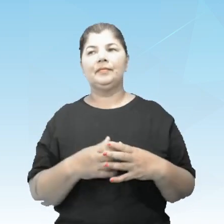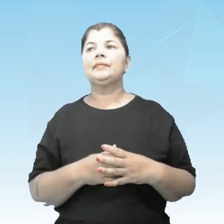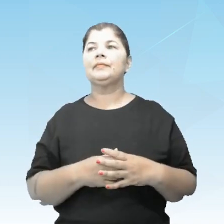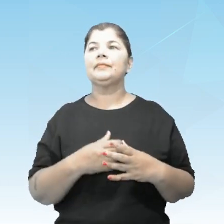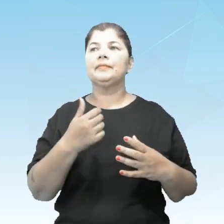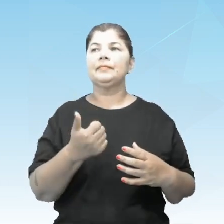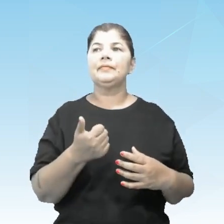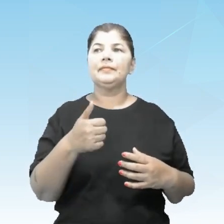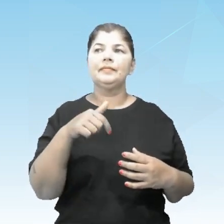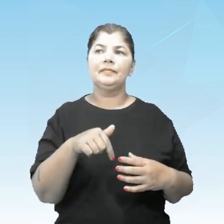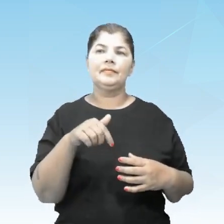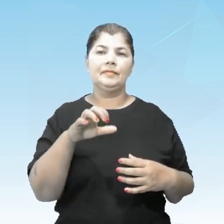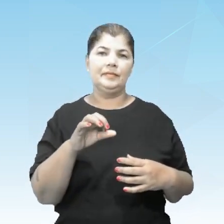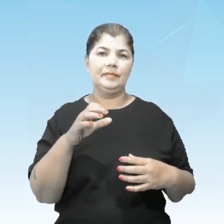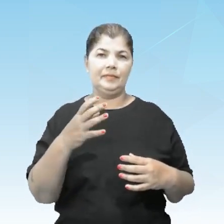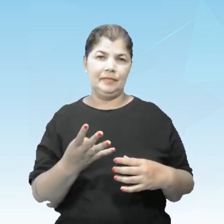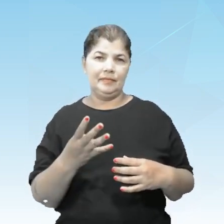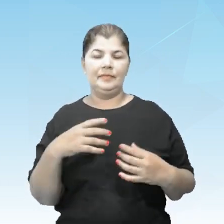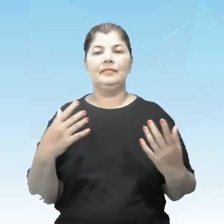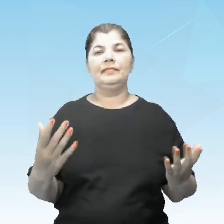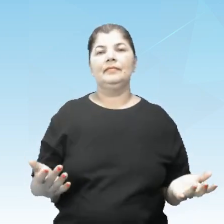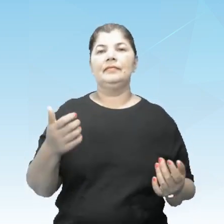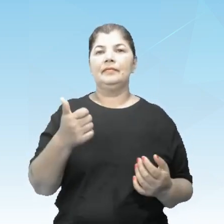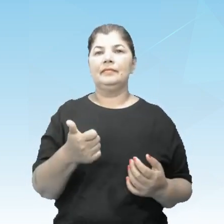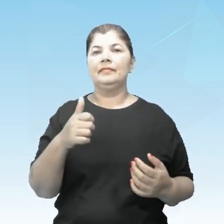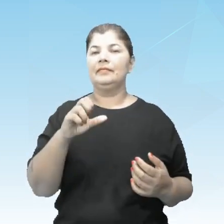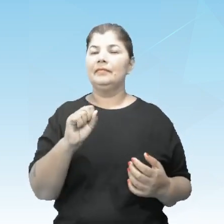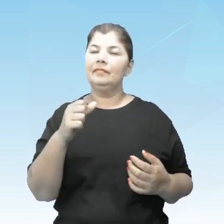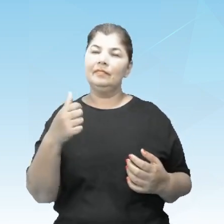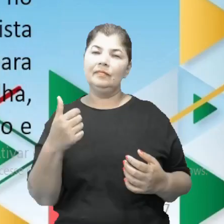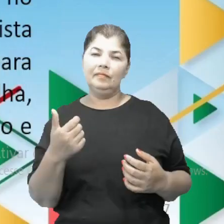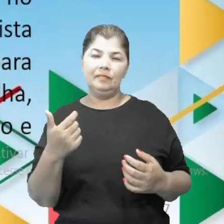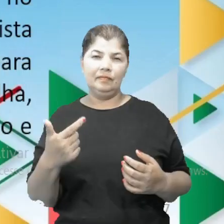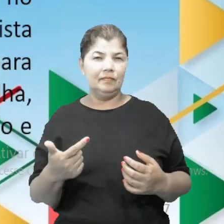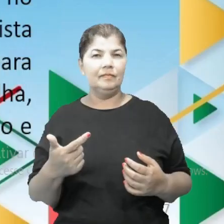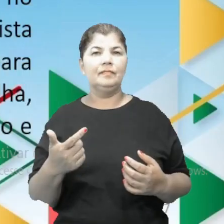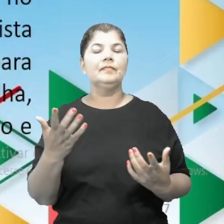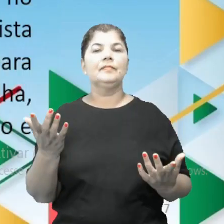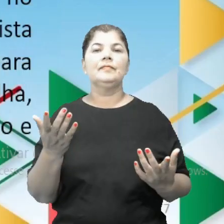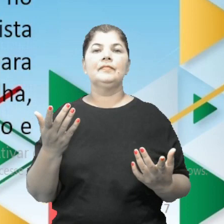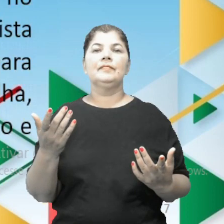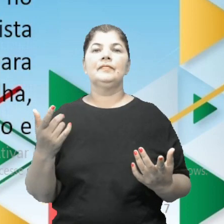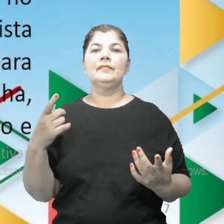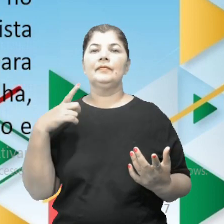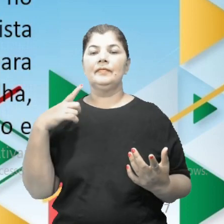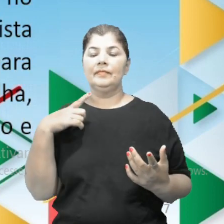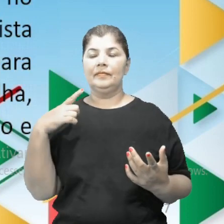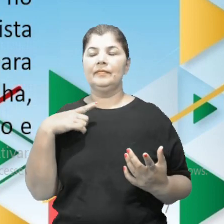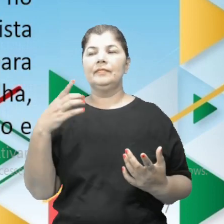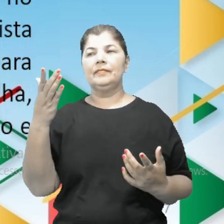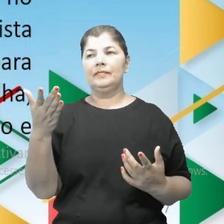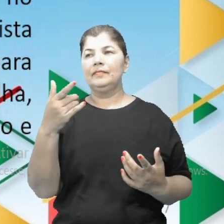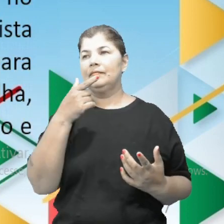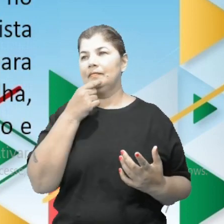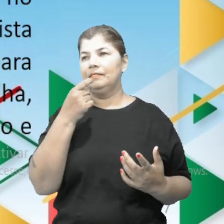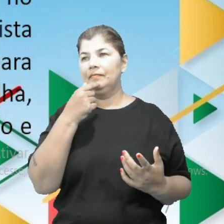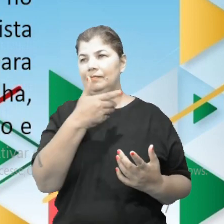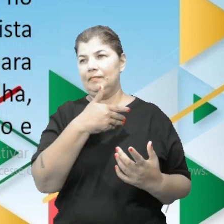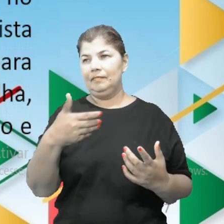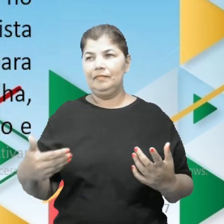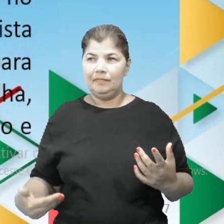1794 e 1802, a ilha foi governada por Toussaint, né, que